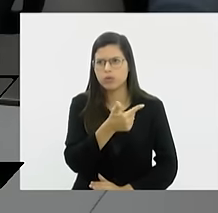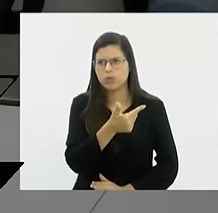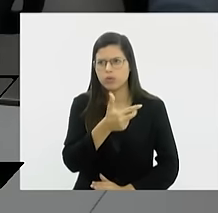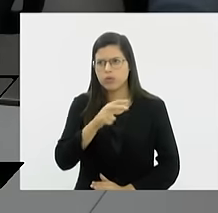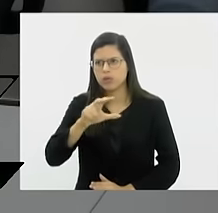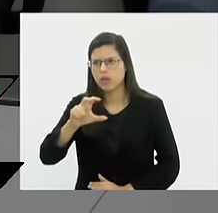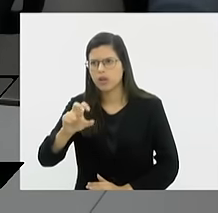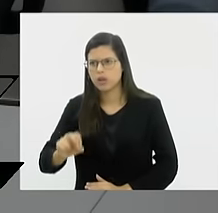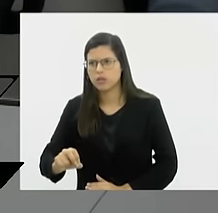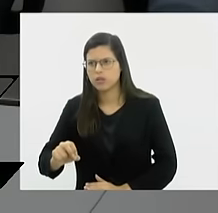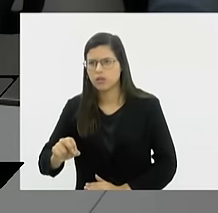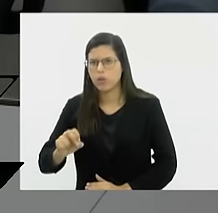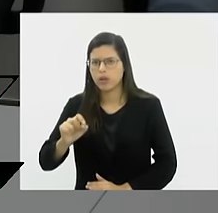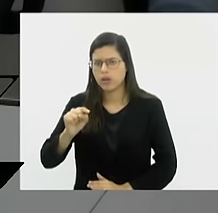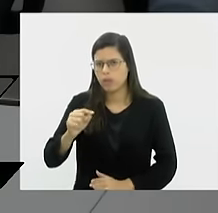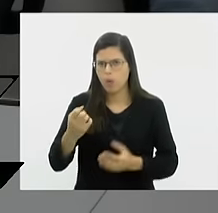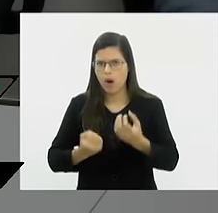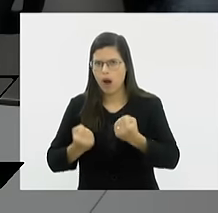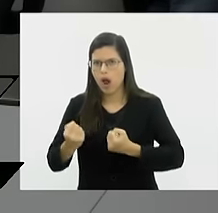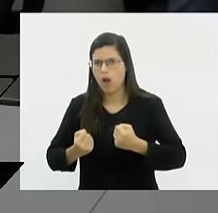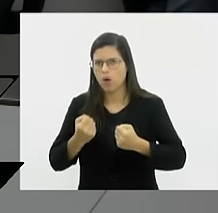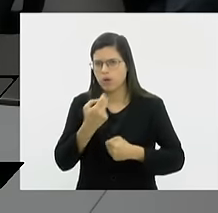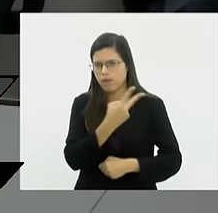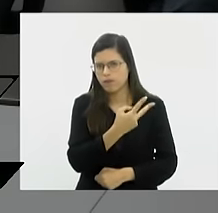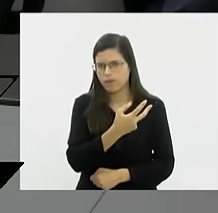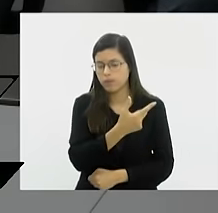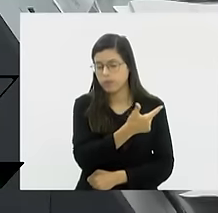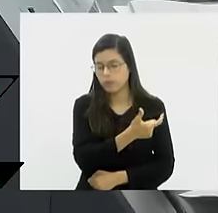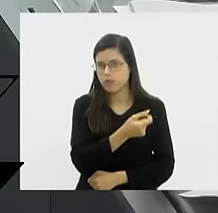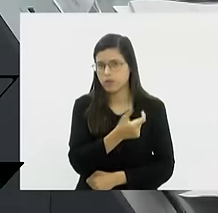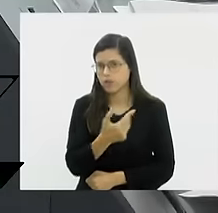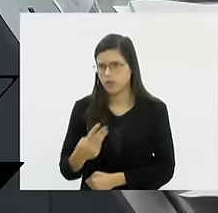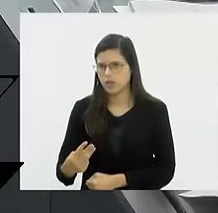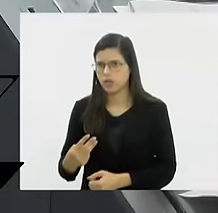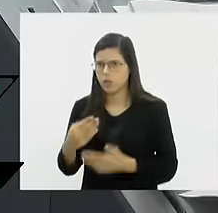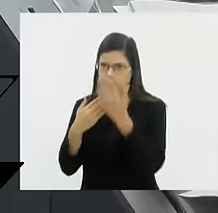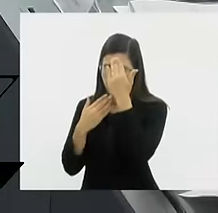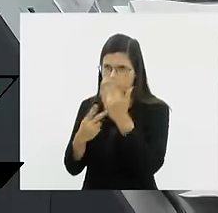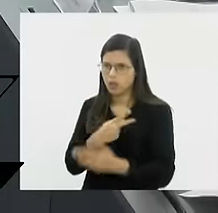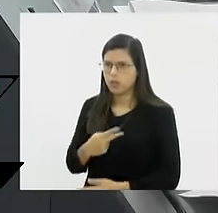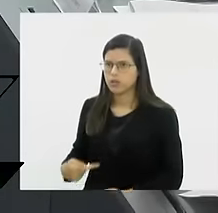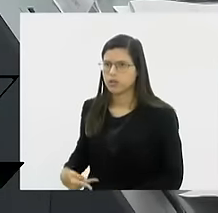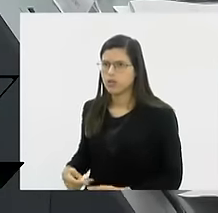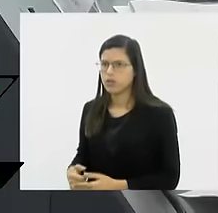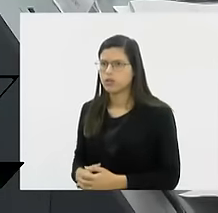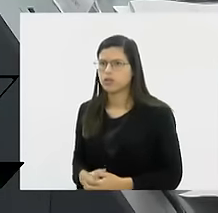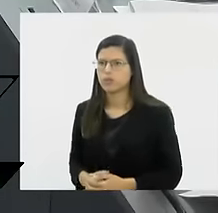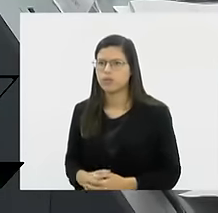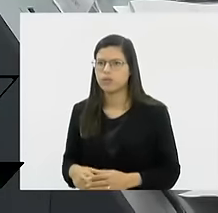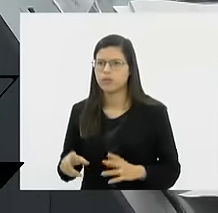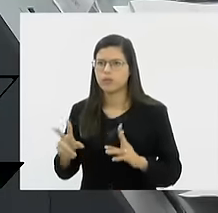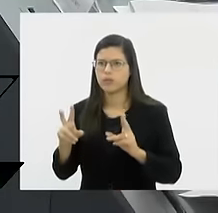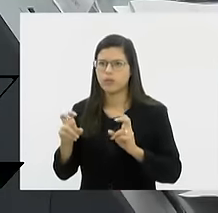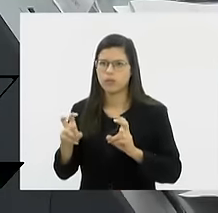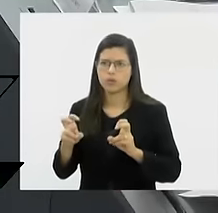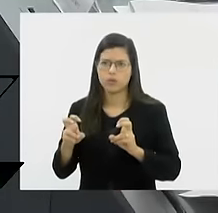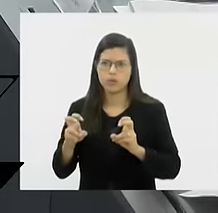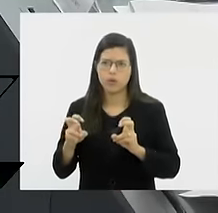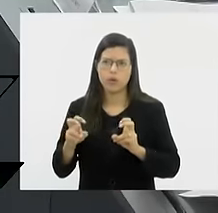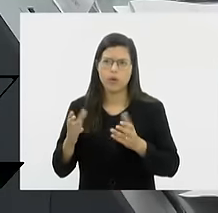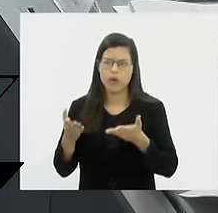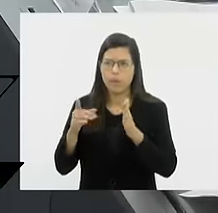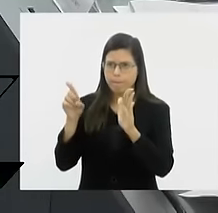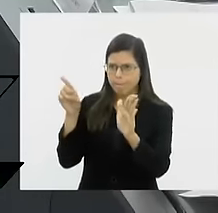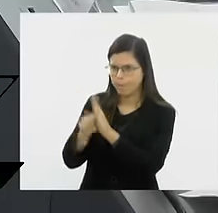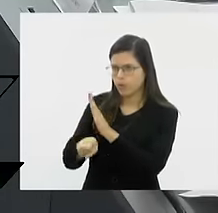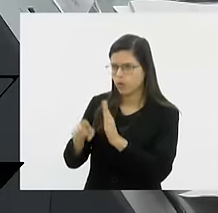22.250 carros em 2023. Obrigado, senhor presidente. Presidente, só em relação aos permissionários, eu queria direcionar a pergunta ao presidente do